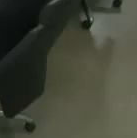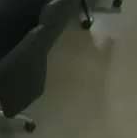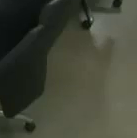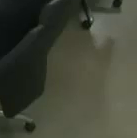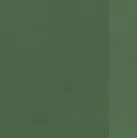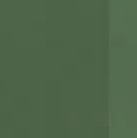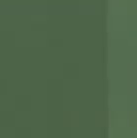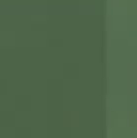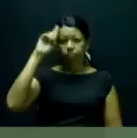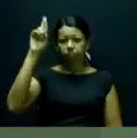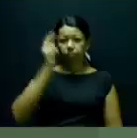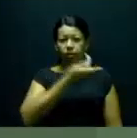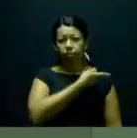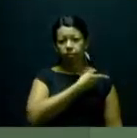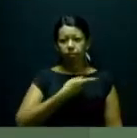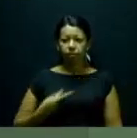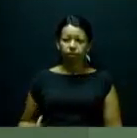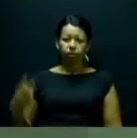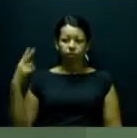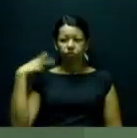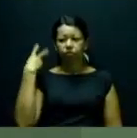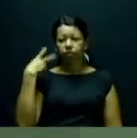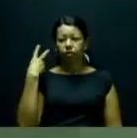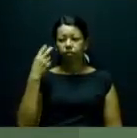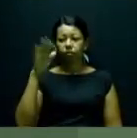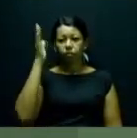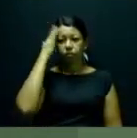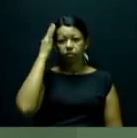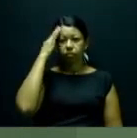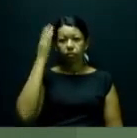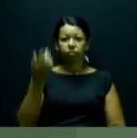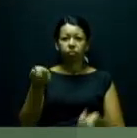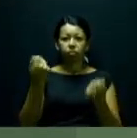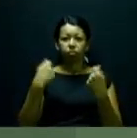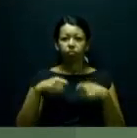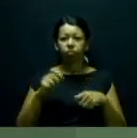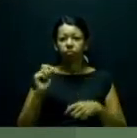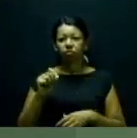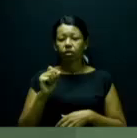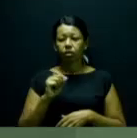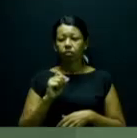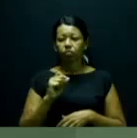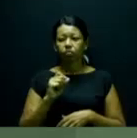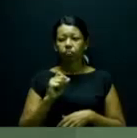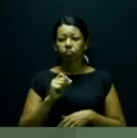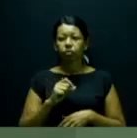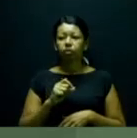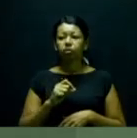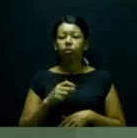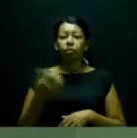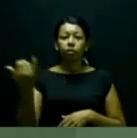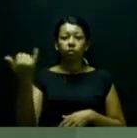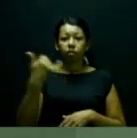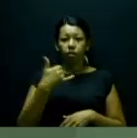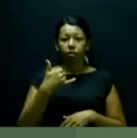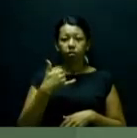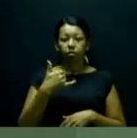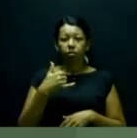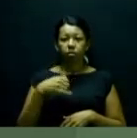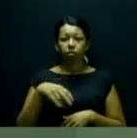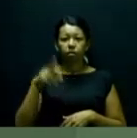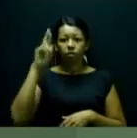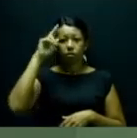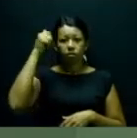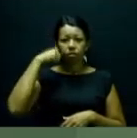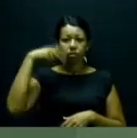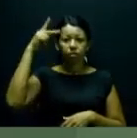Senhor presidente, nobres pares, considerando que nos causou estranheza a formação prestada pela senhora prefeita